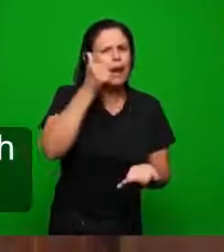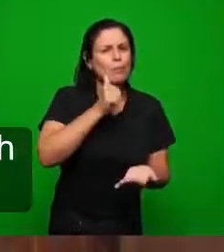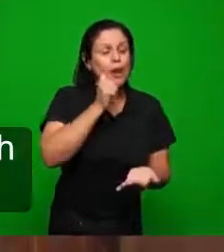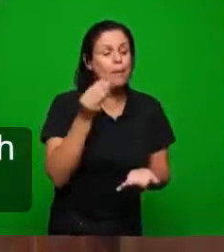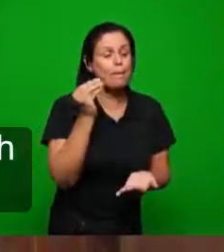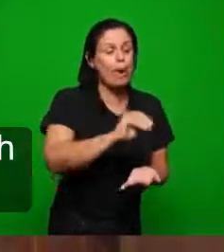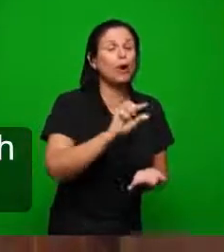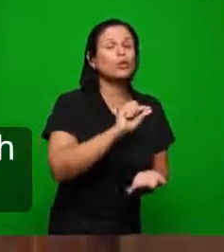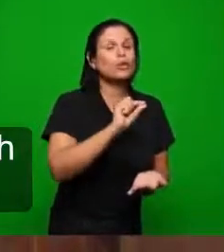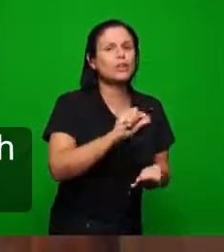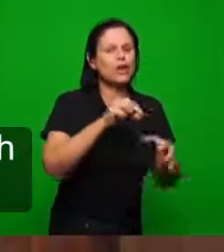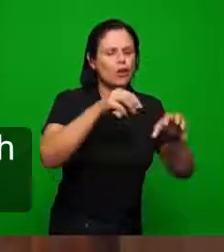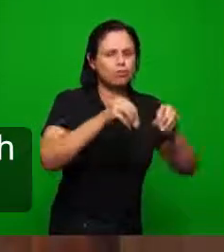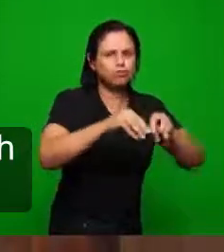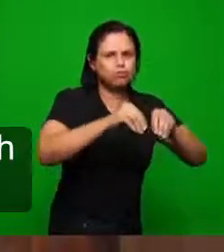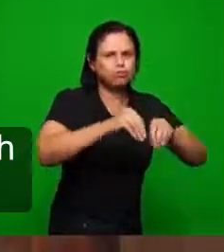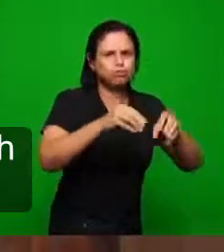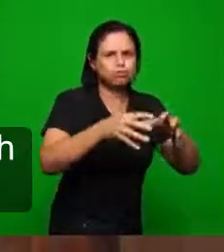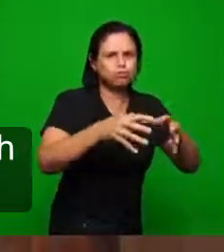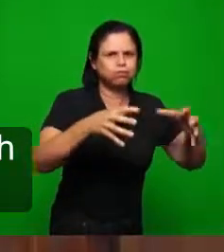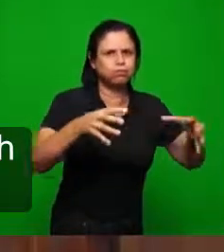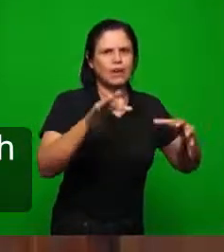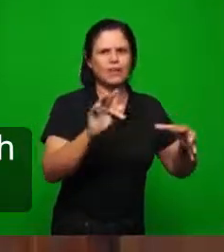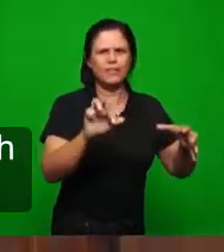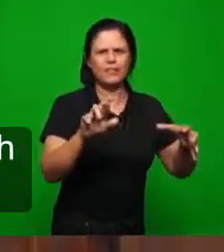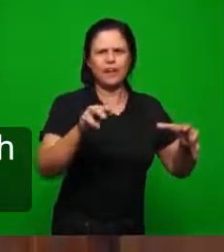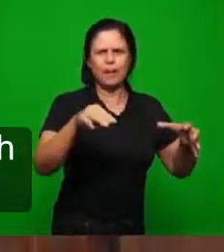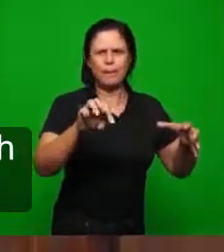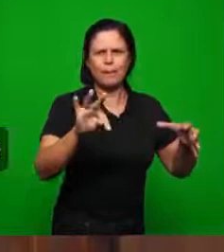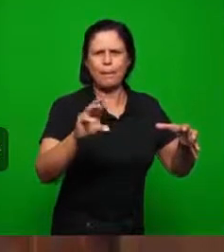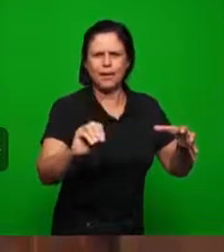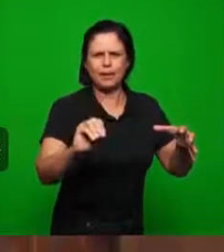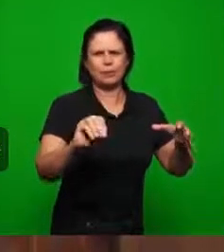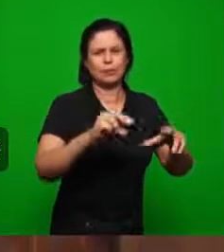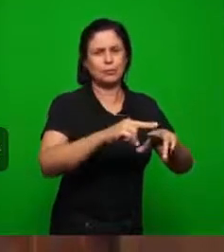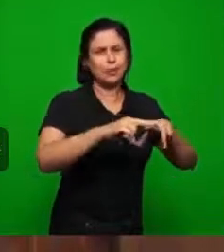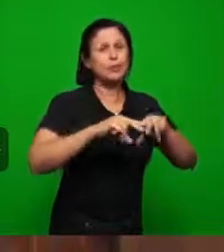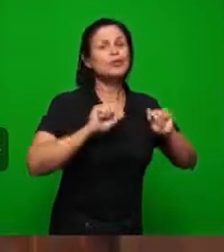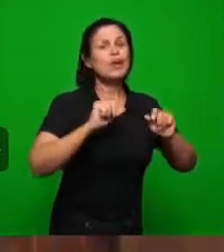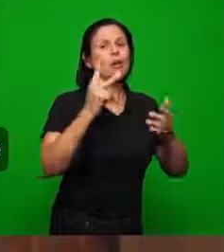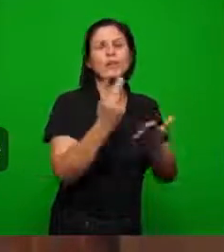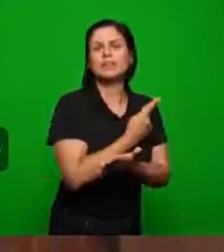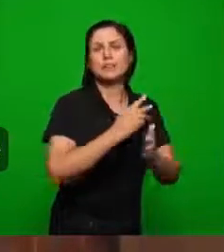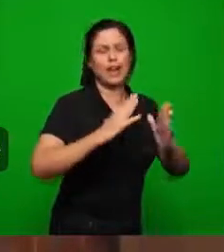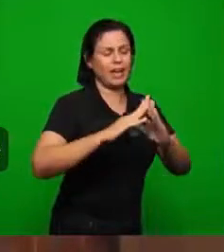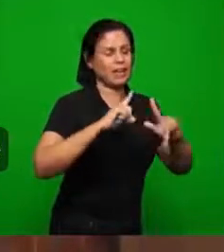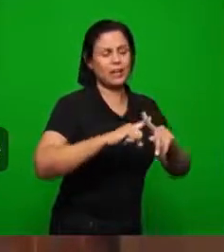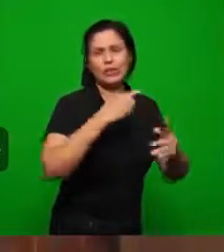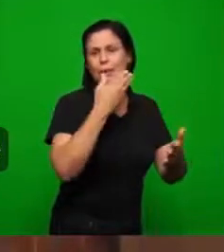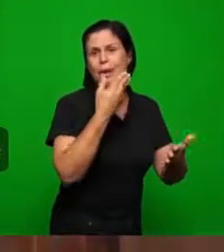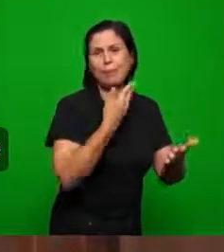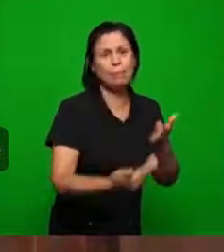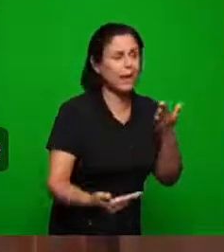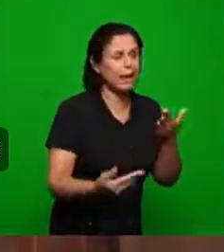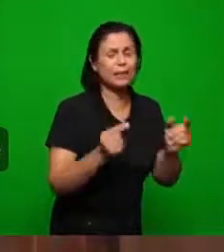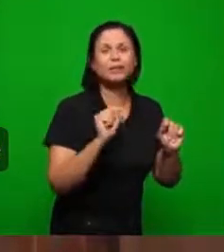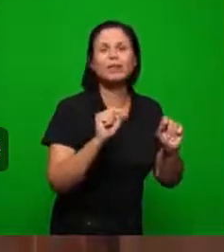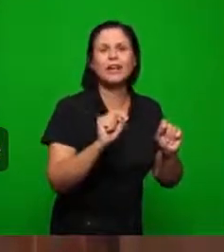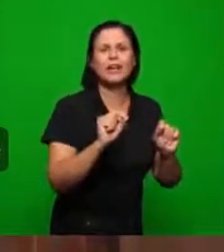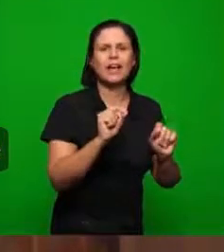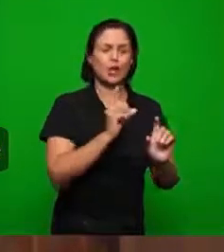três medidas de trigo. Portanto, a doutrina ali foi atingida, que era a igreja. A igreja agora não